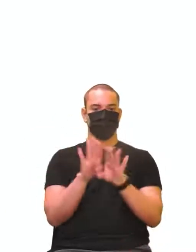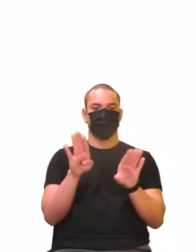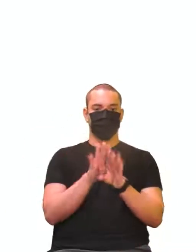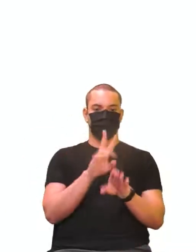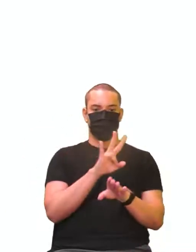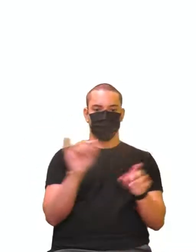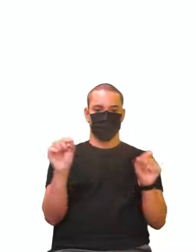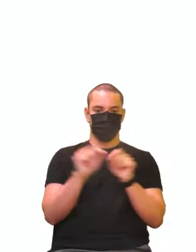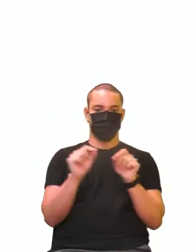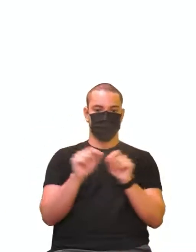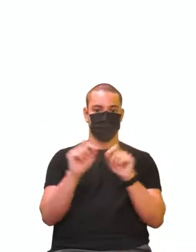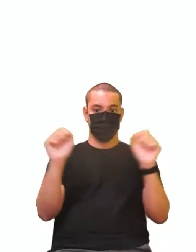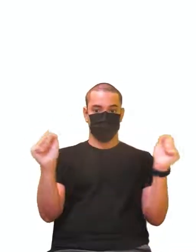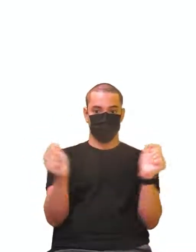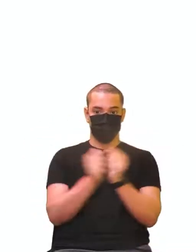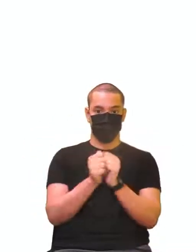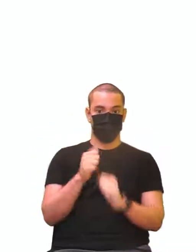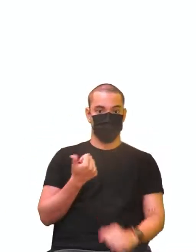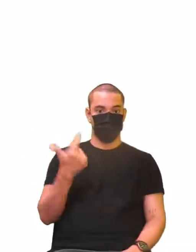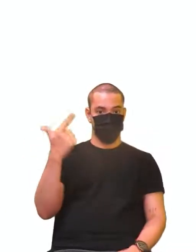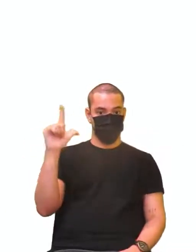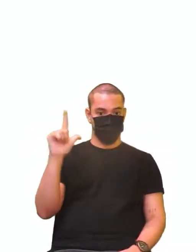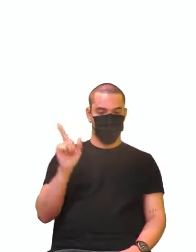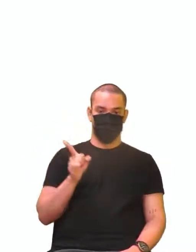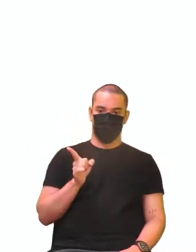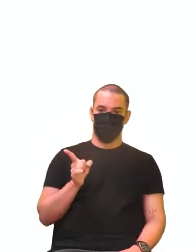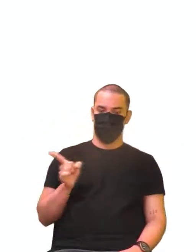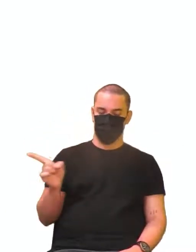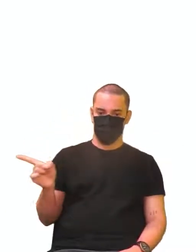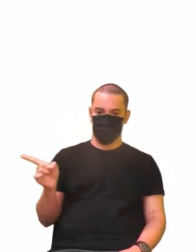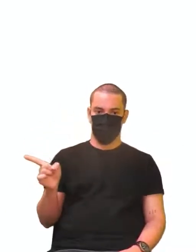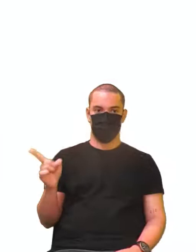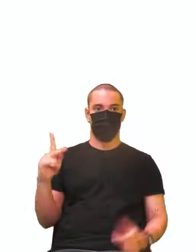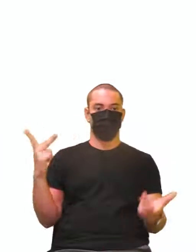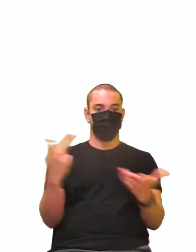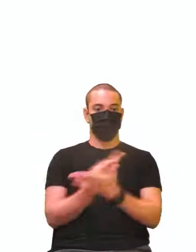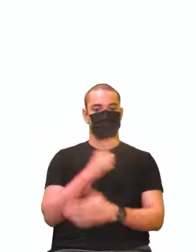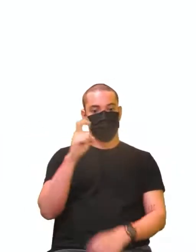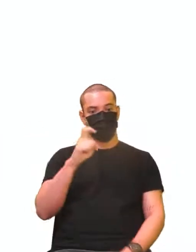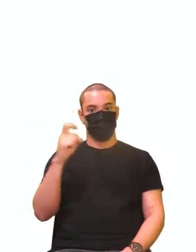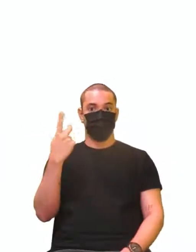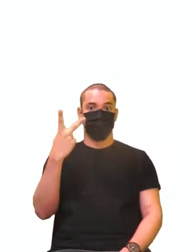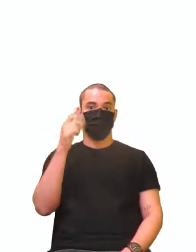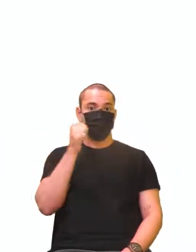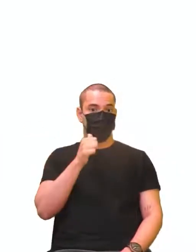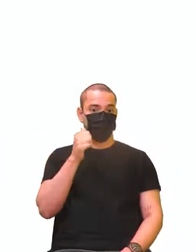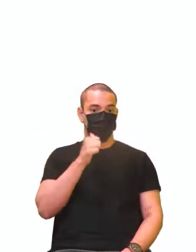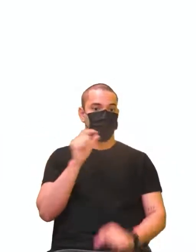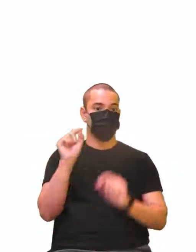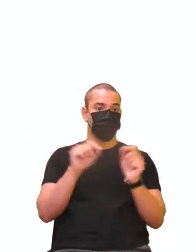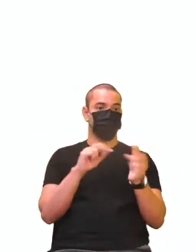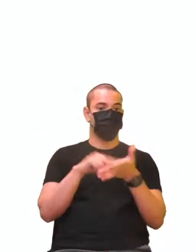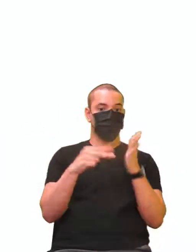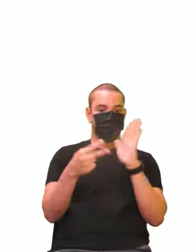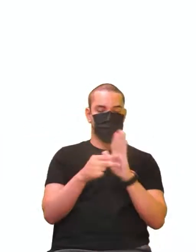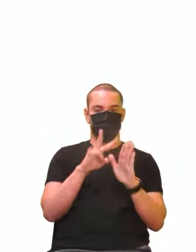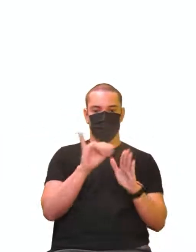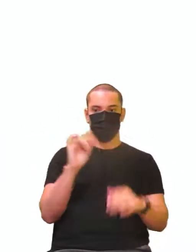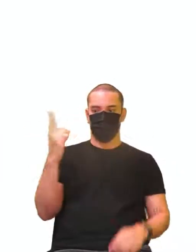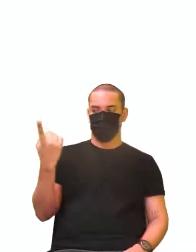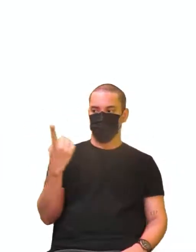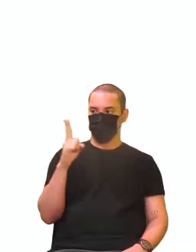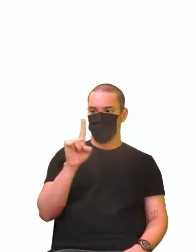esse mesmo e junta lá com o outro, vai dar esse aqui. Aí, no caso, XX, 2 mulheres. Aí ele vai pegar